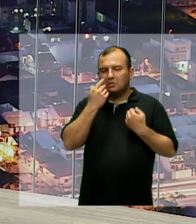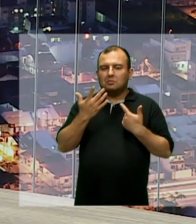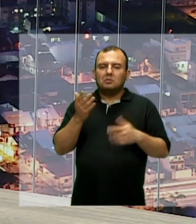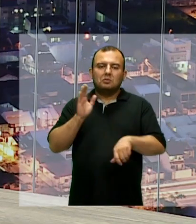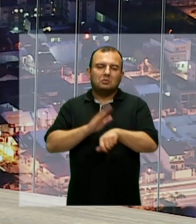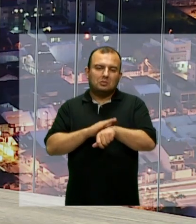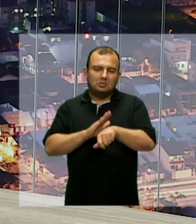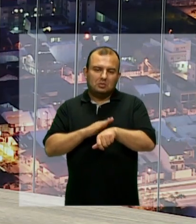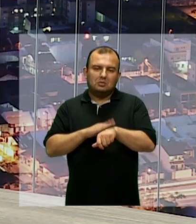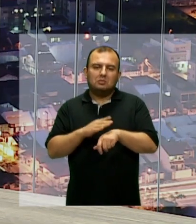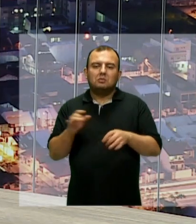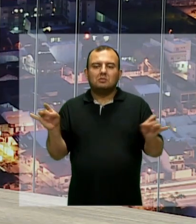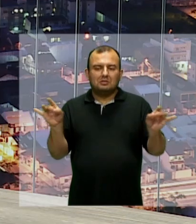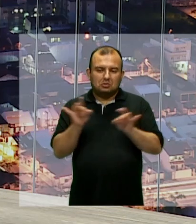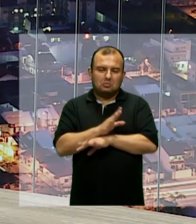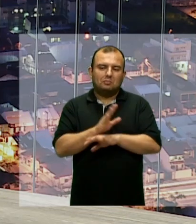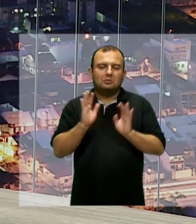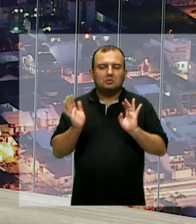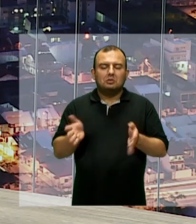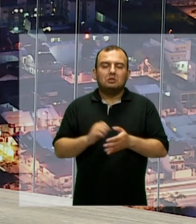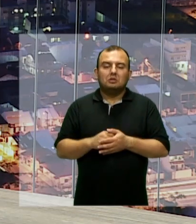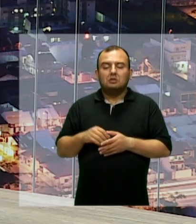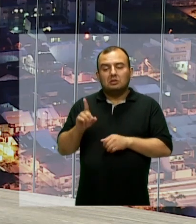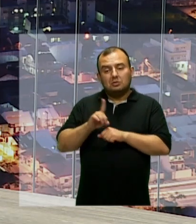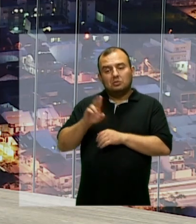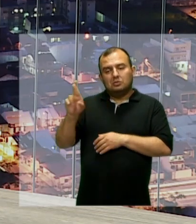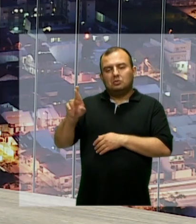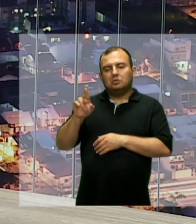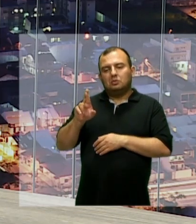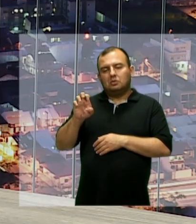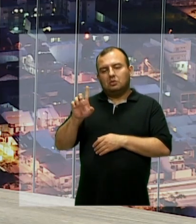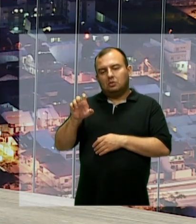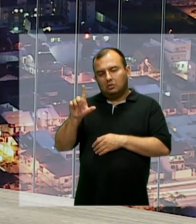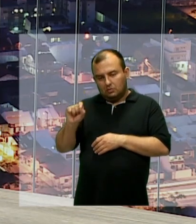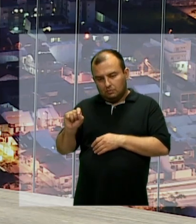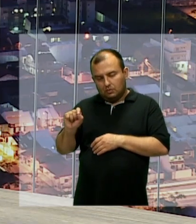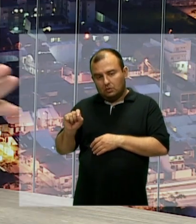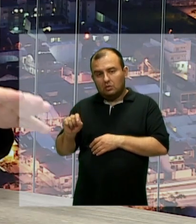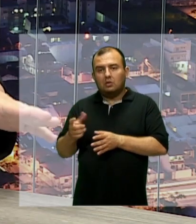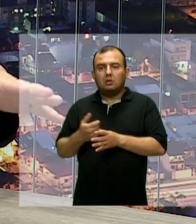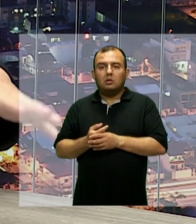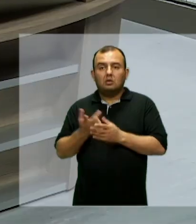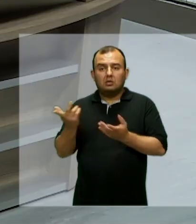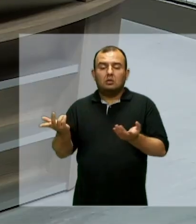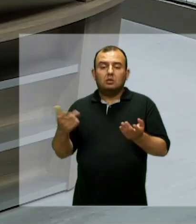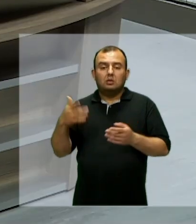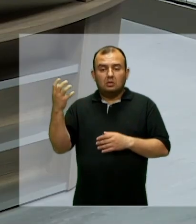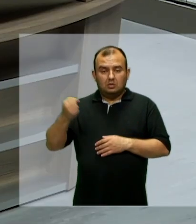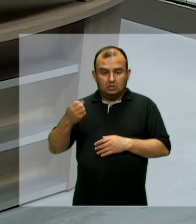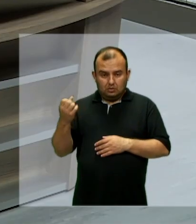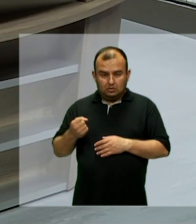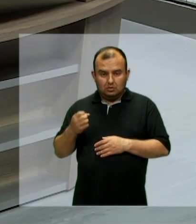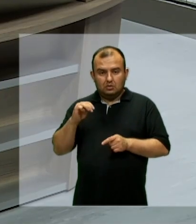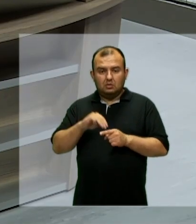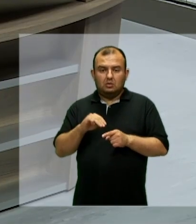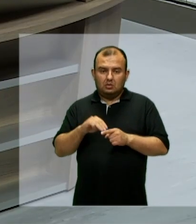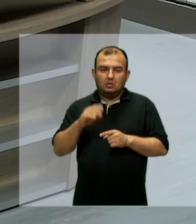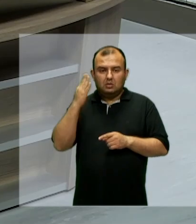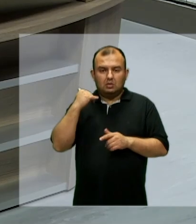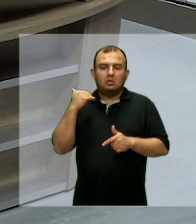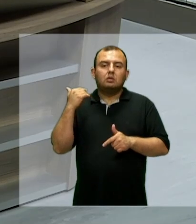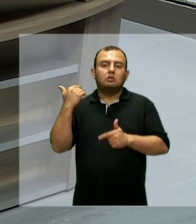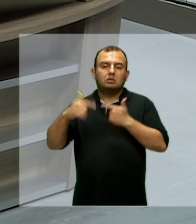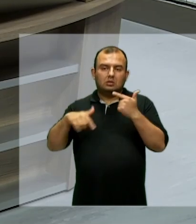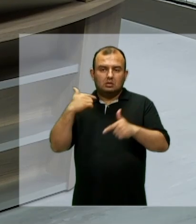nosso tempo está esgotado. Dr. Jorge Rebelo, apesar do senhor estar aposentado só do município, eu sei que